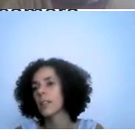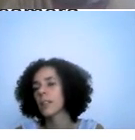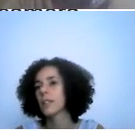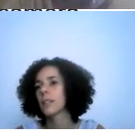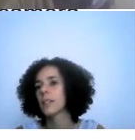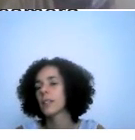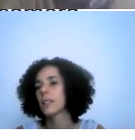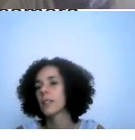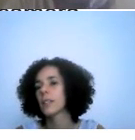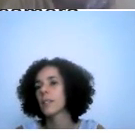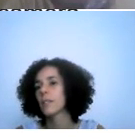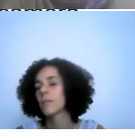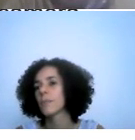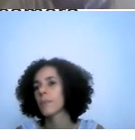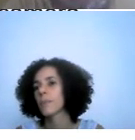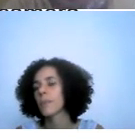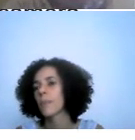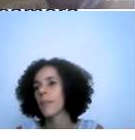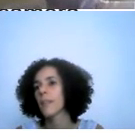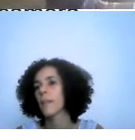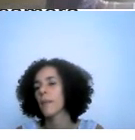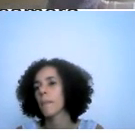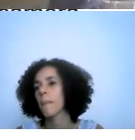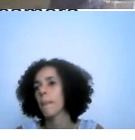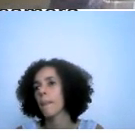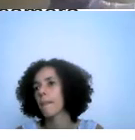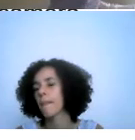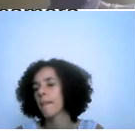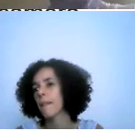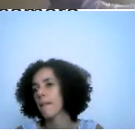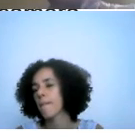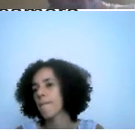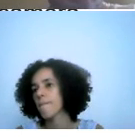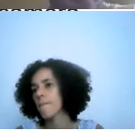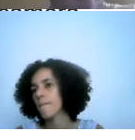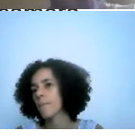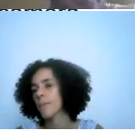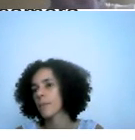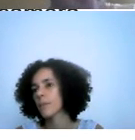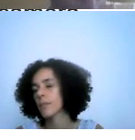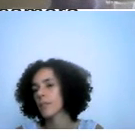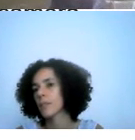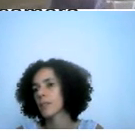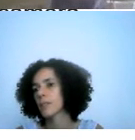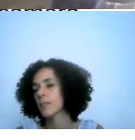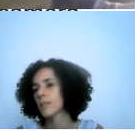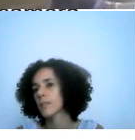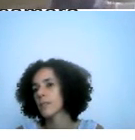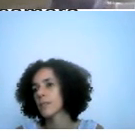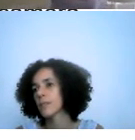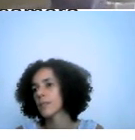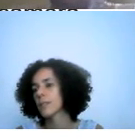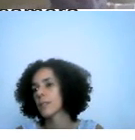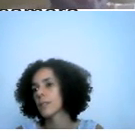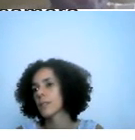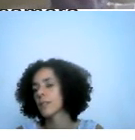por sorte, há limitadores, né, que impedem essa expansão das espécies exóticas ali no ambiente. Então, o que é que poderia